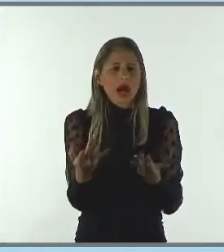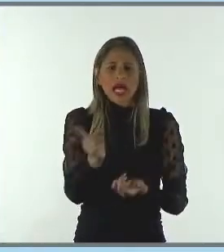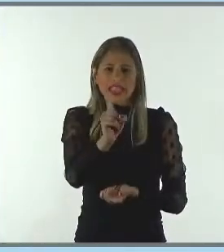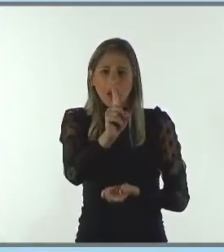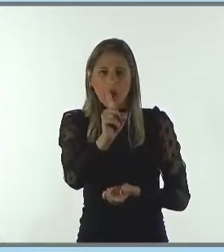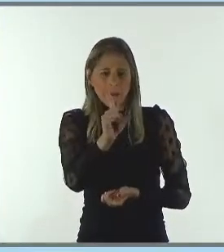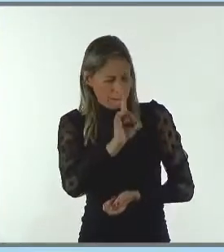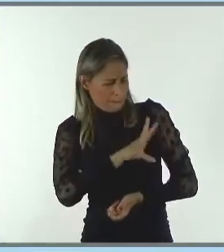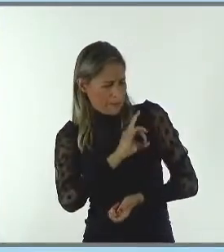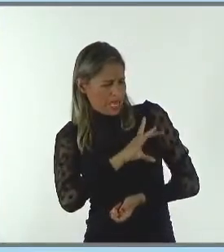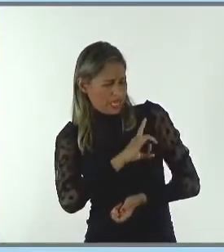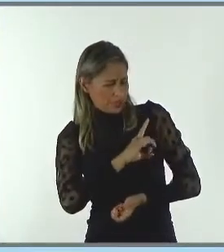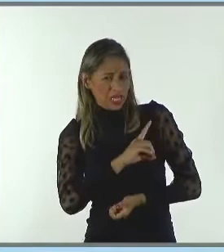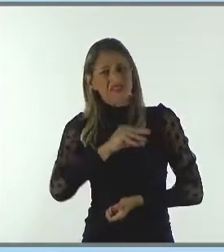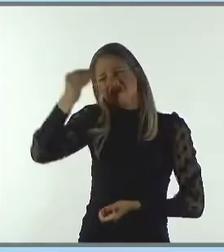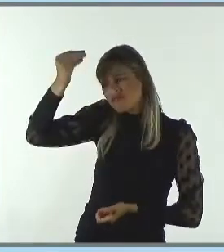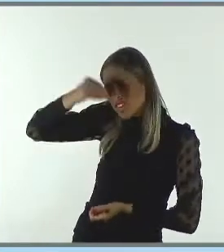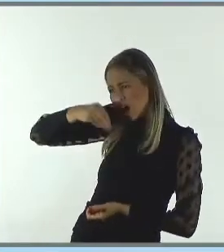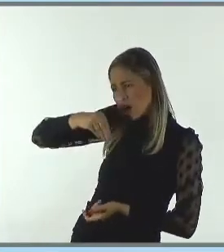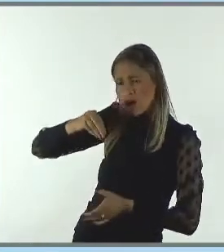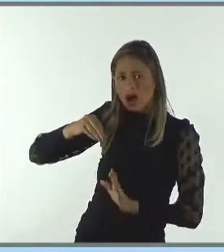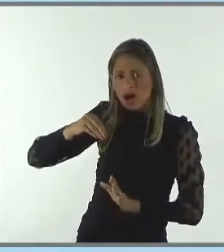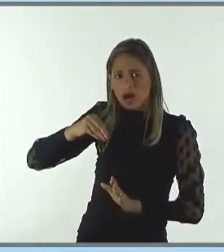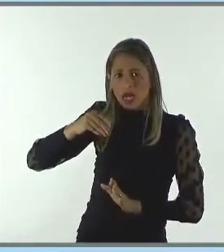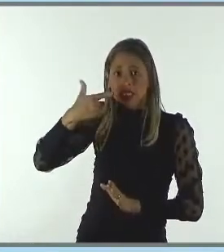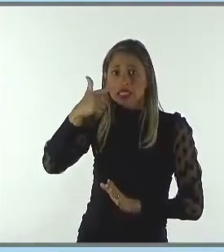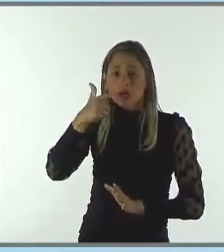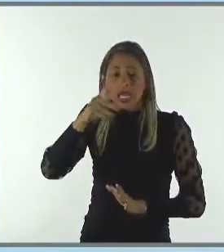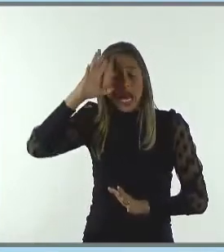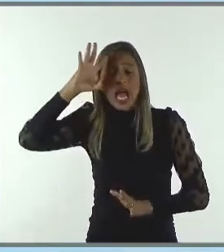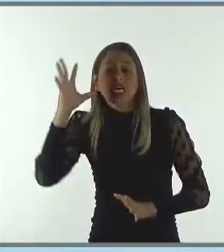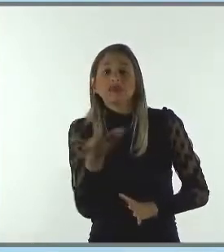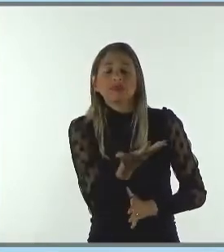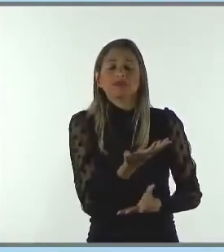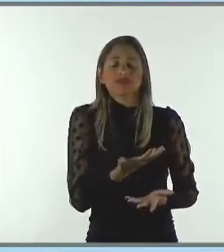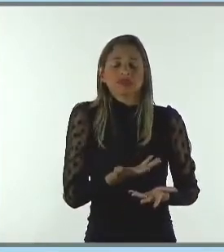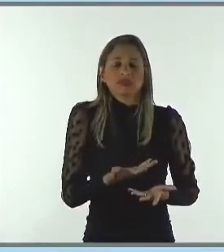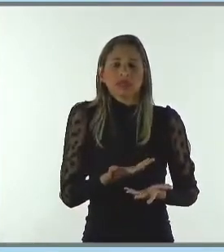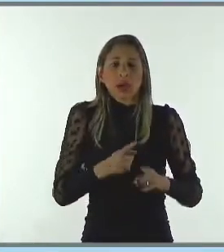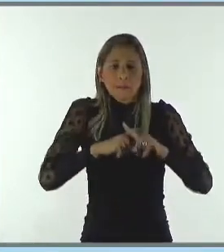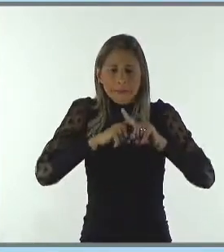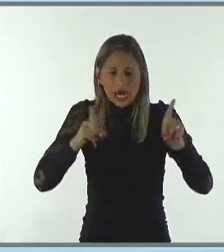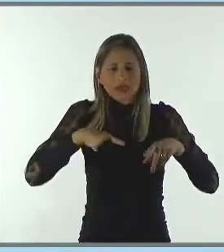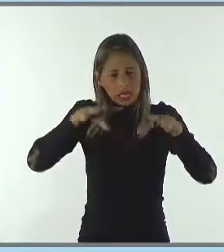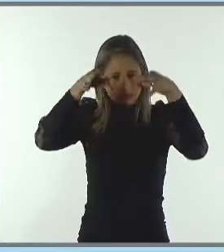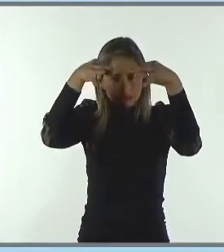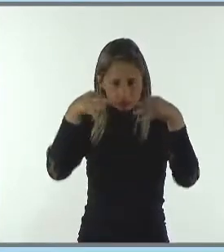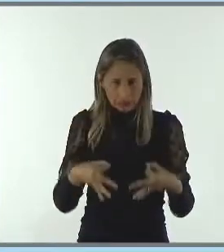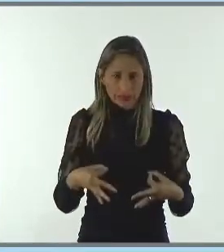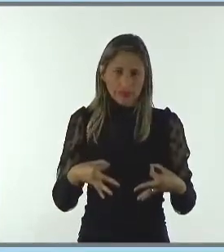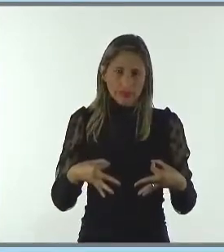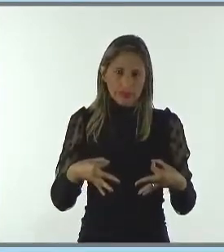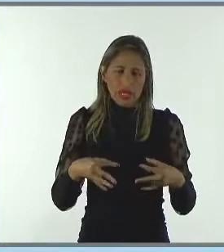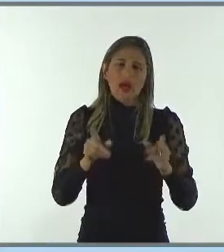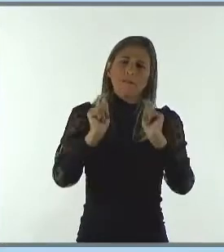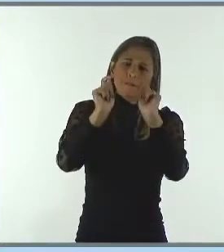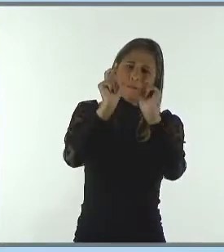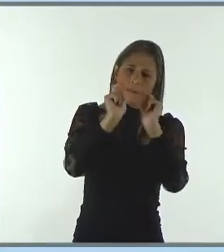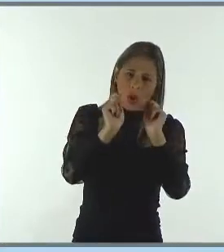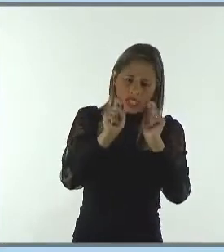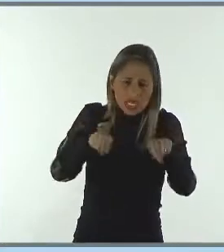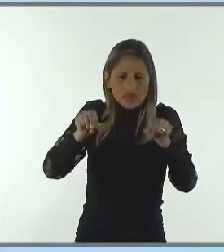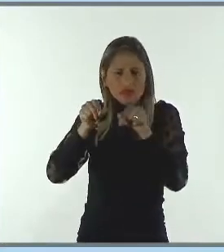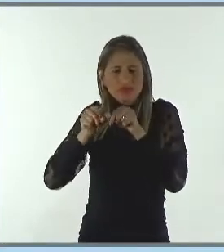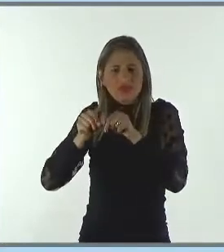nem medo nem fraqueza, não é irresolução, mas a certeza de que é possível